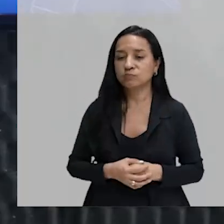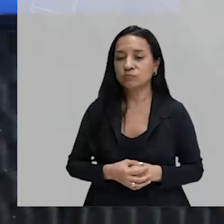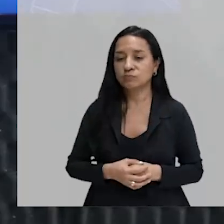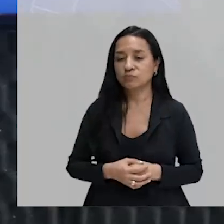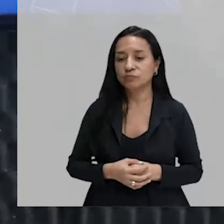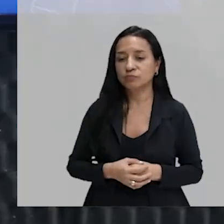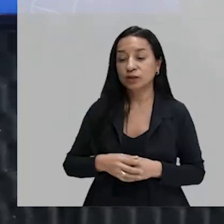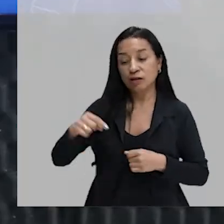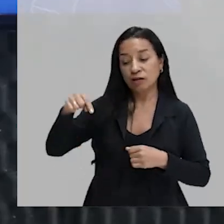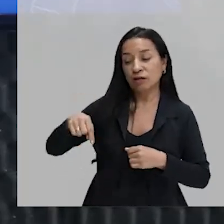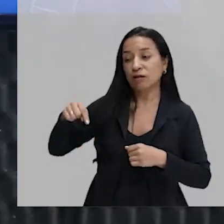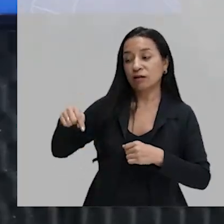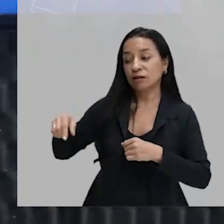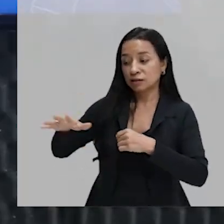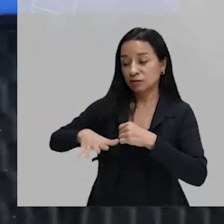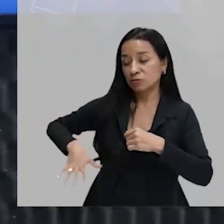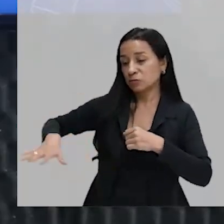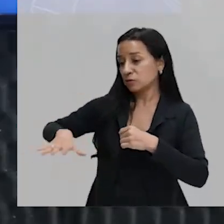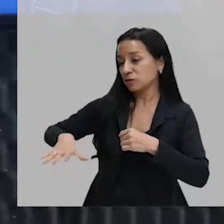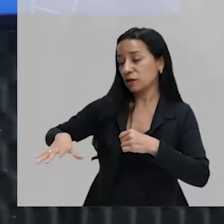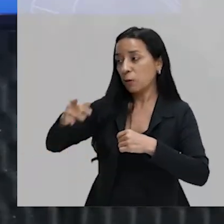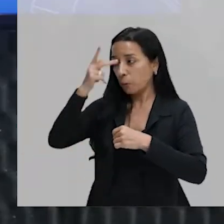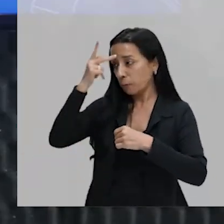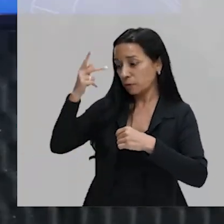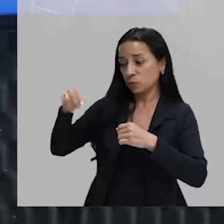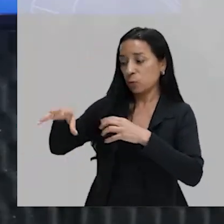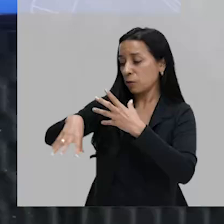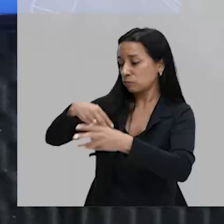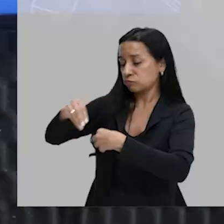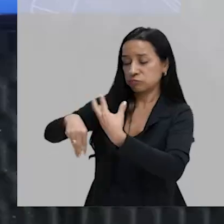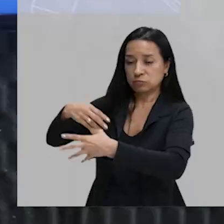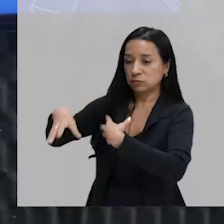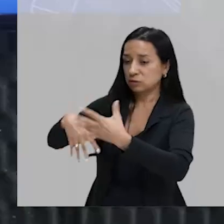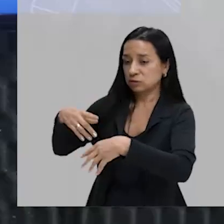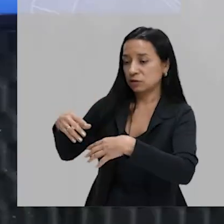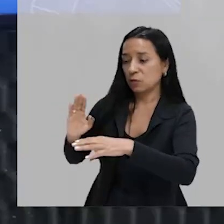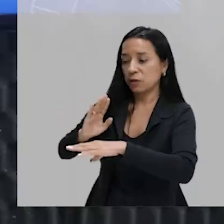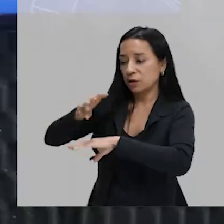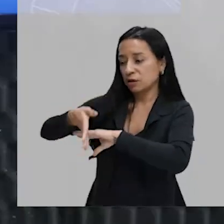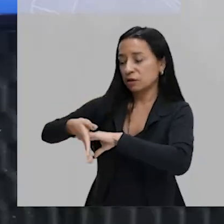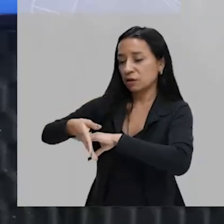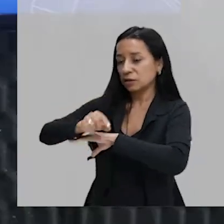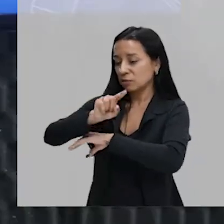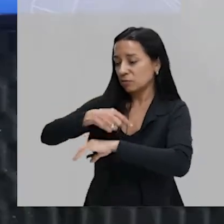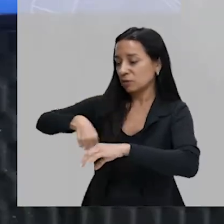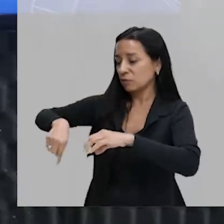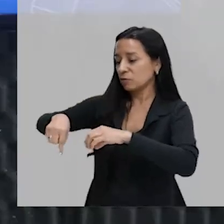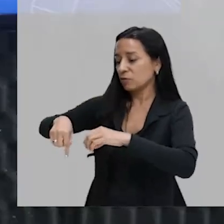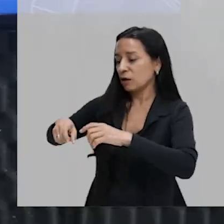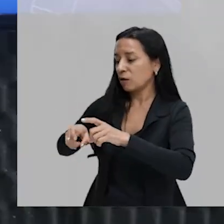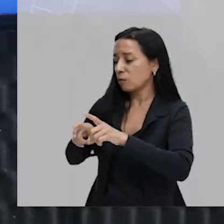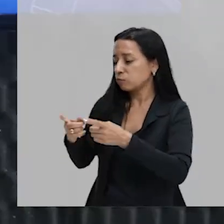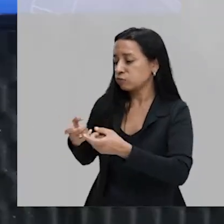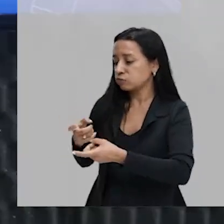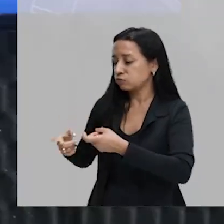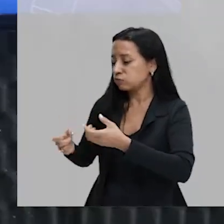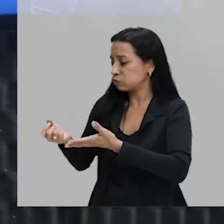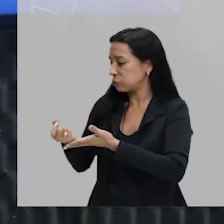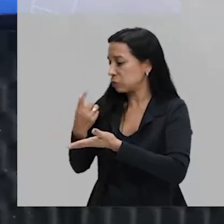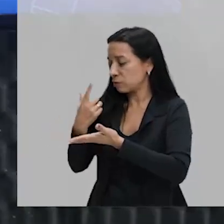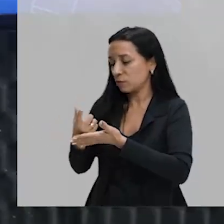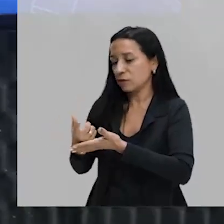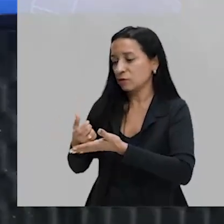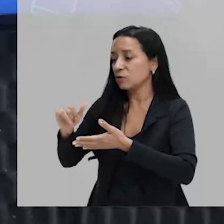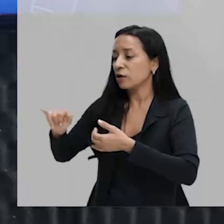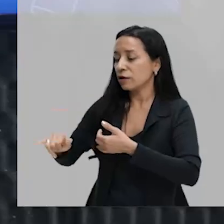mexe. Então, vão mexer em outro lugar. Aqui no meu quintal, não vou deixar entrarem para colocar remédios e evitar o foco do